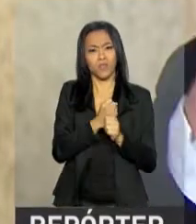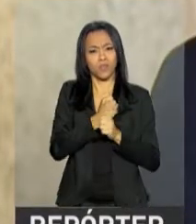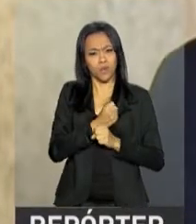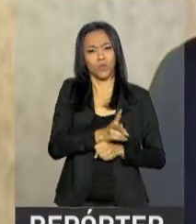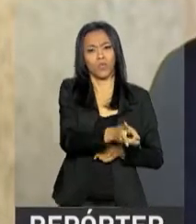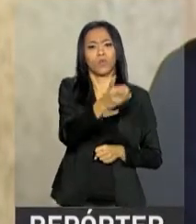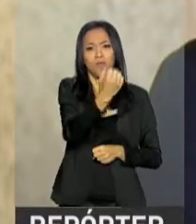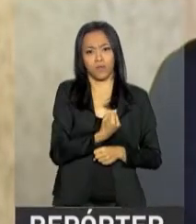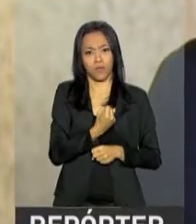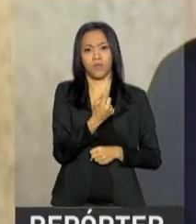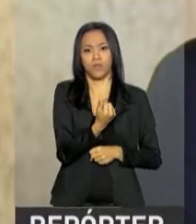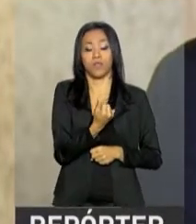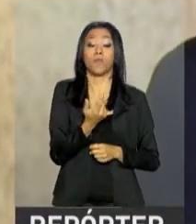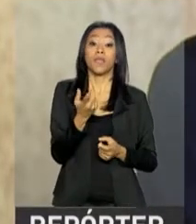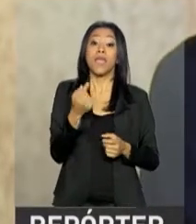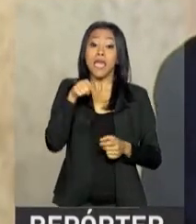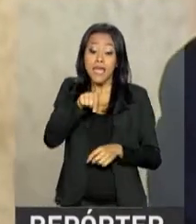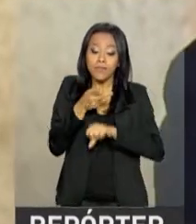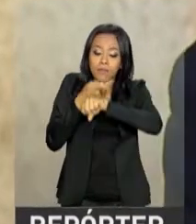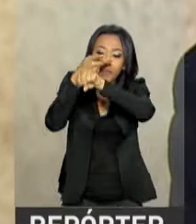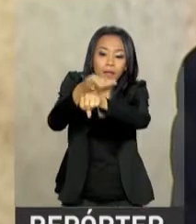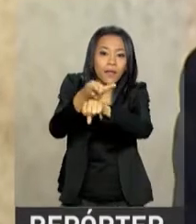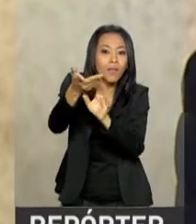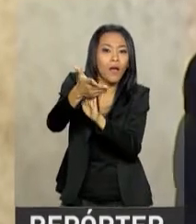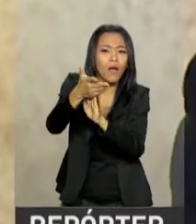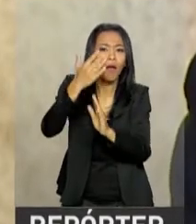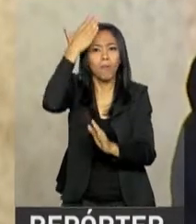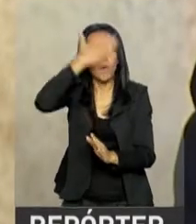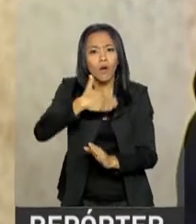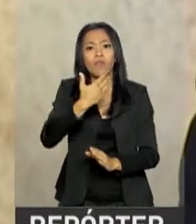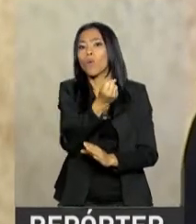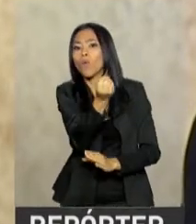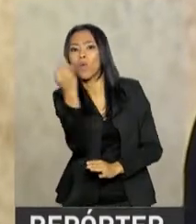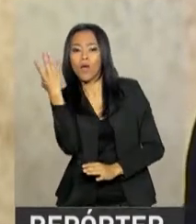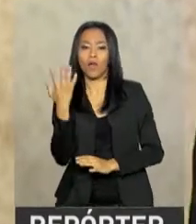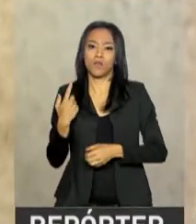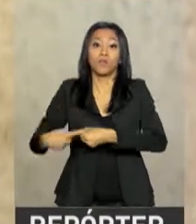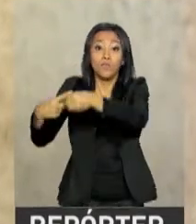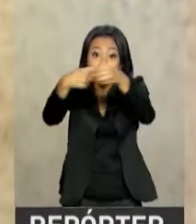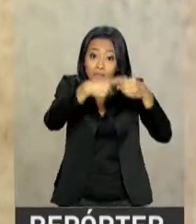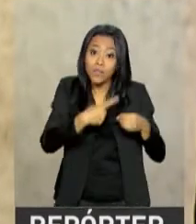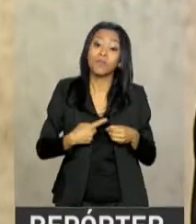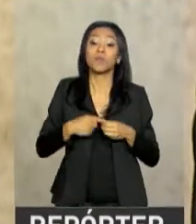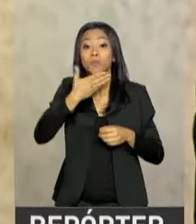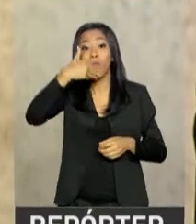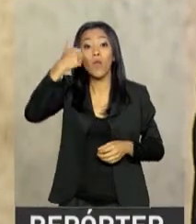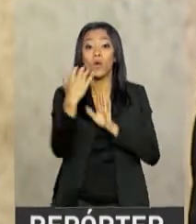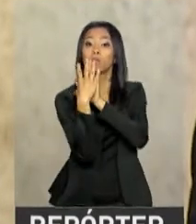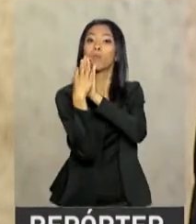é o prêmio de que mostra quais os municípios estão com melhores é iniciativa se